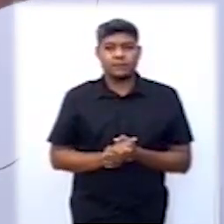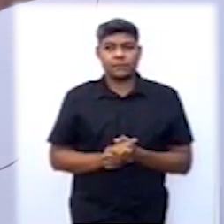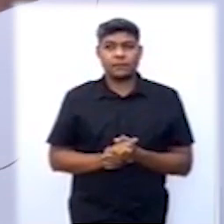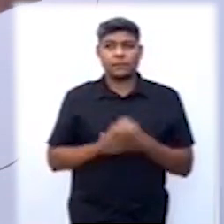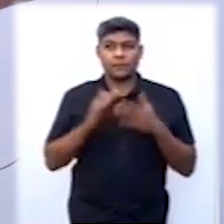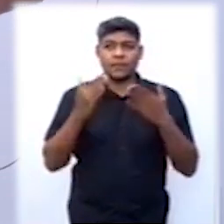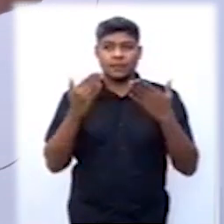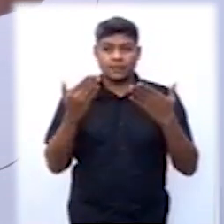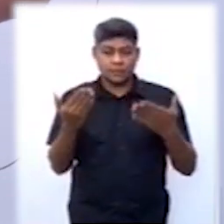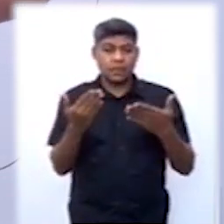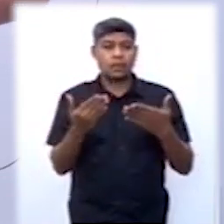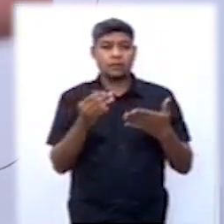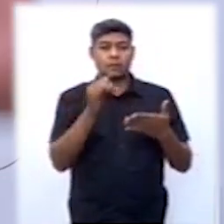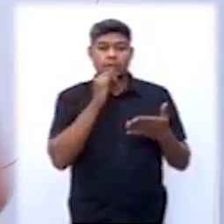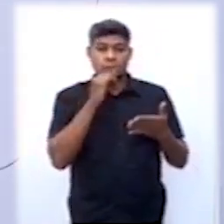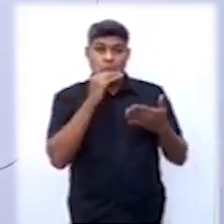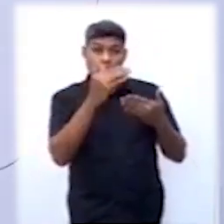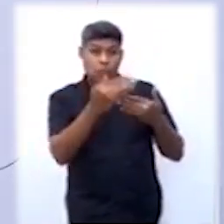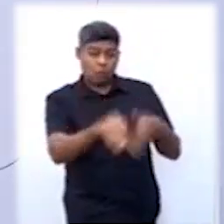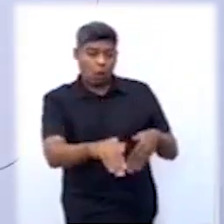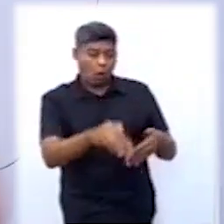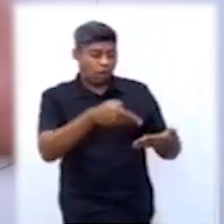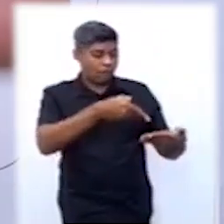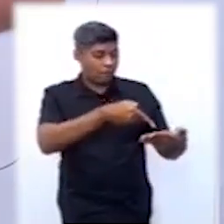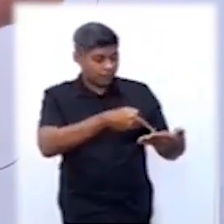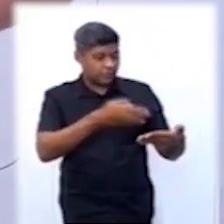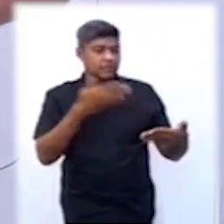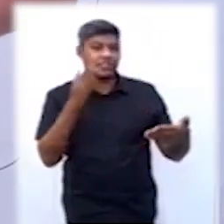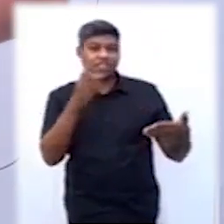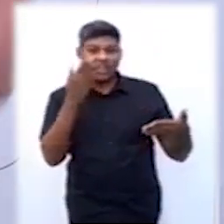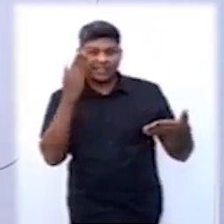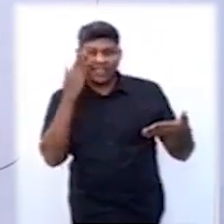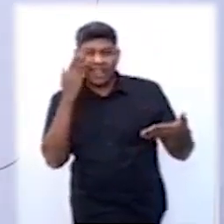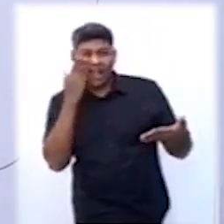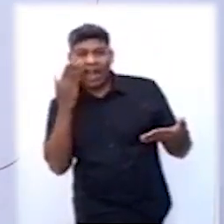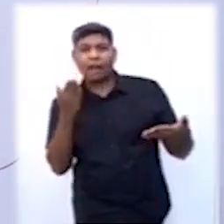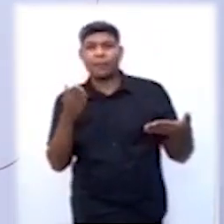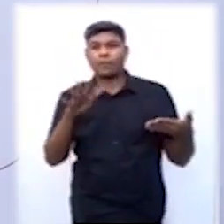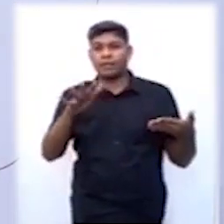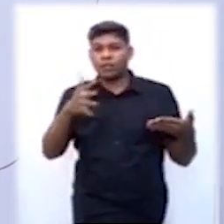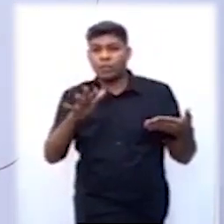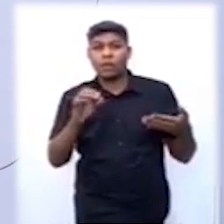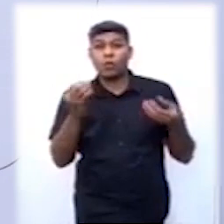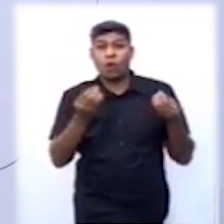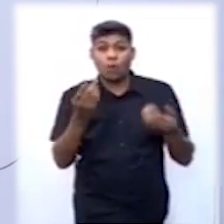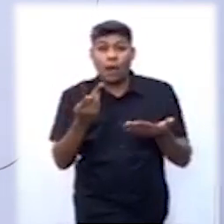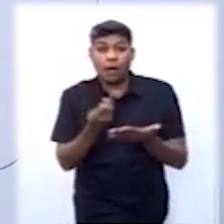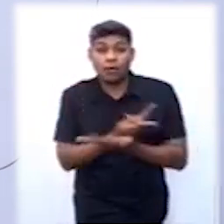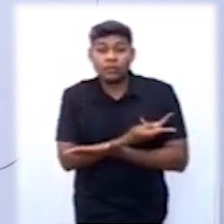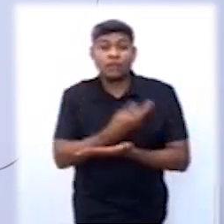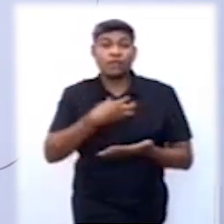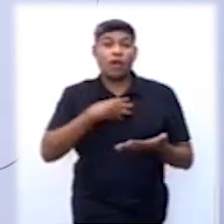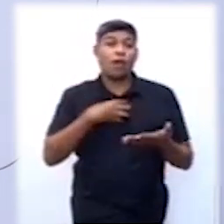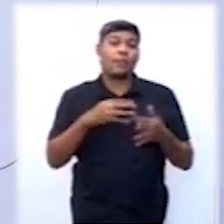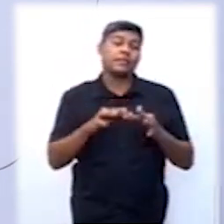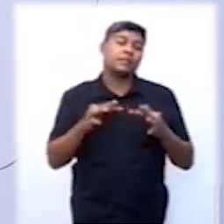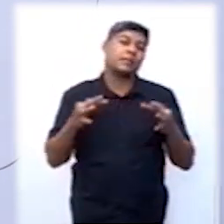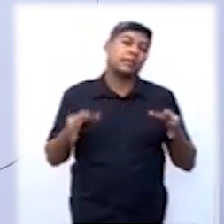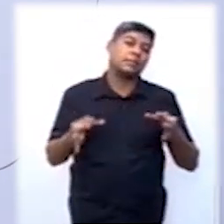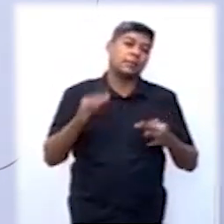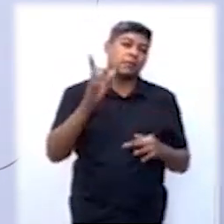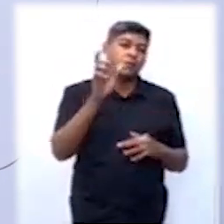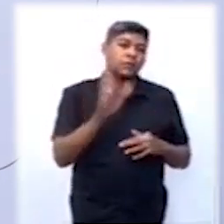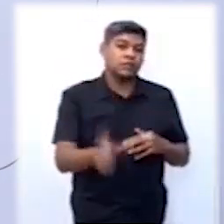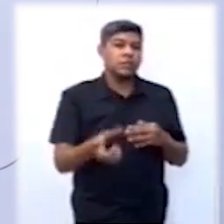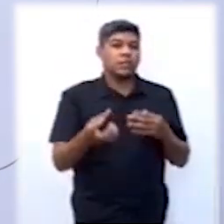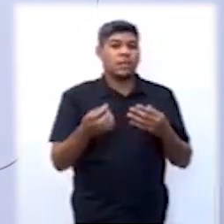Então, vai que isso aqui cai em prova, você já sabe mais ou menos como acontece. Eu coloquei de forma simples aqui para vocês